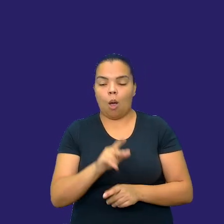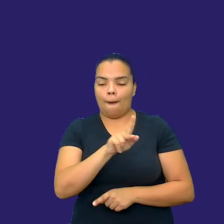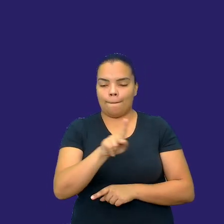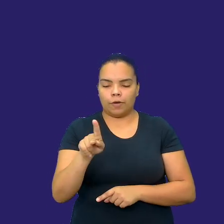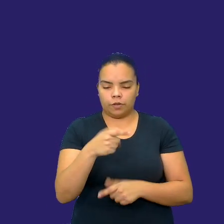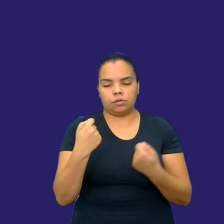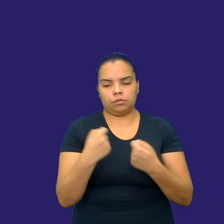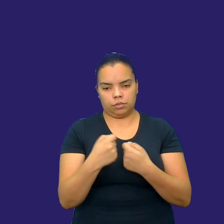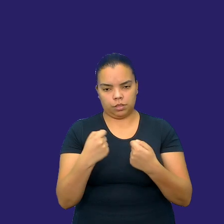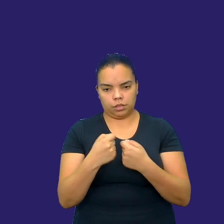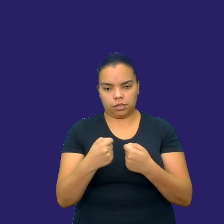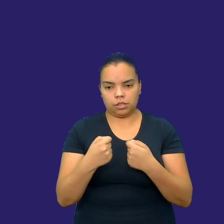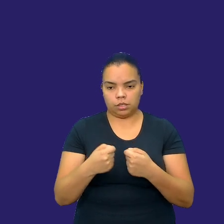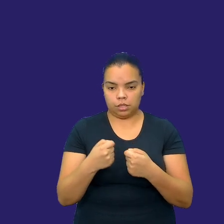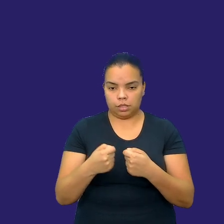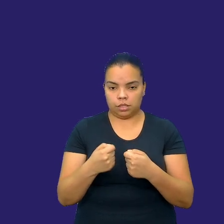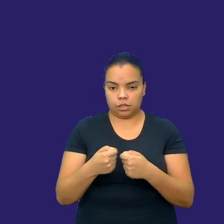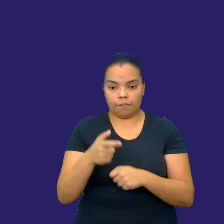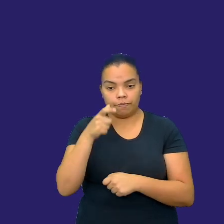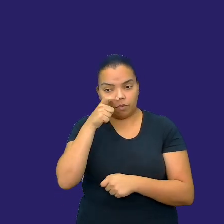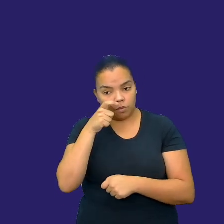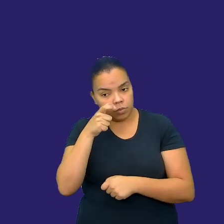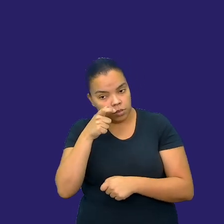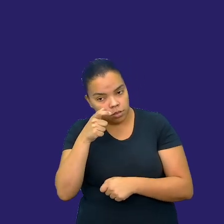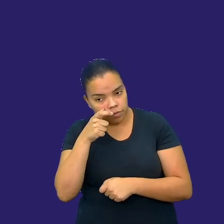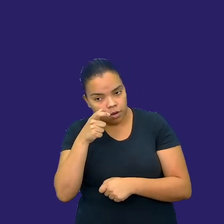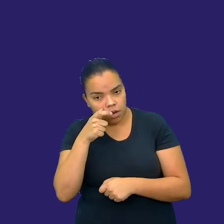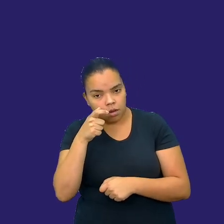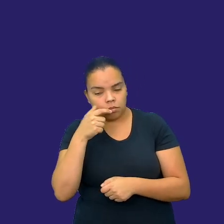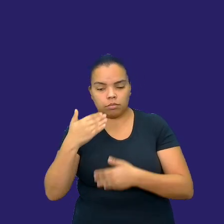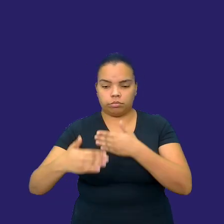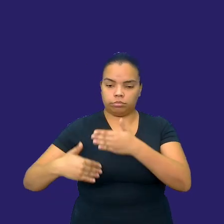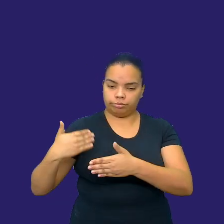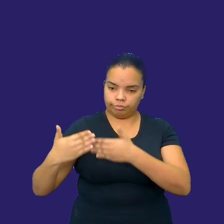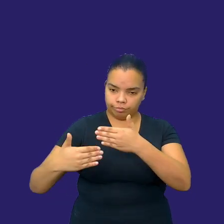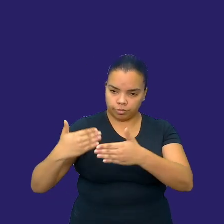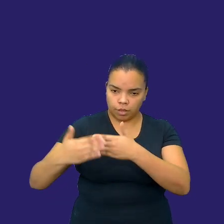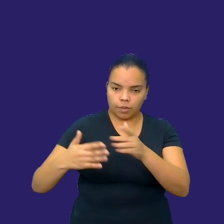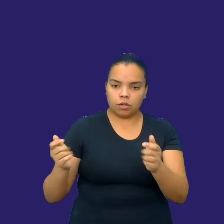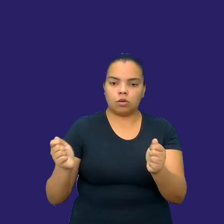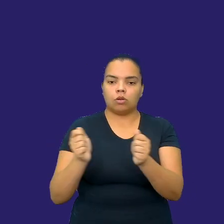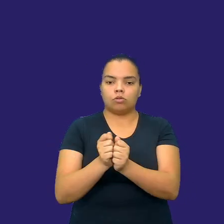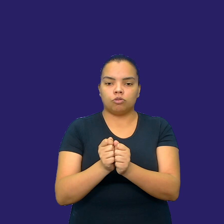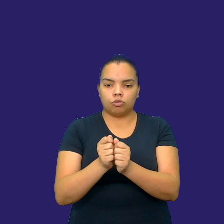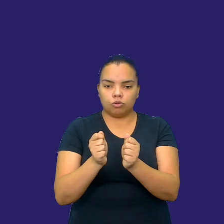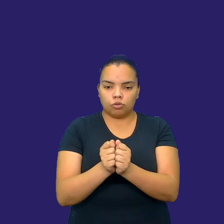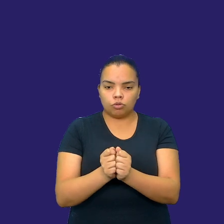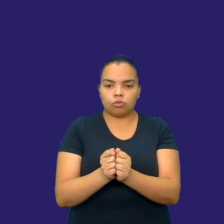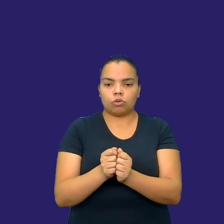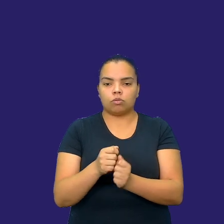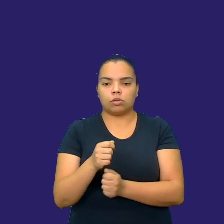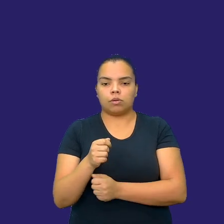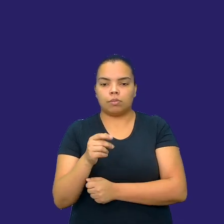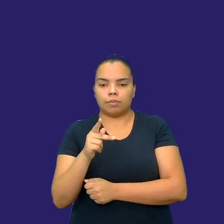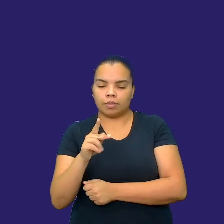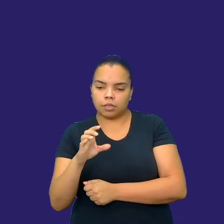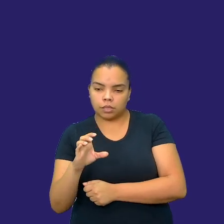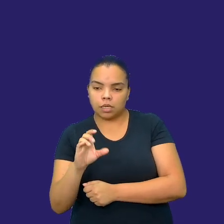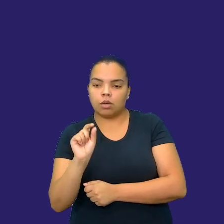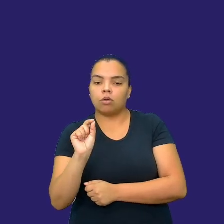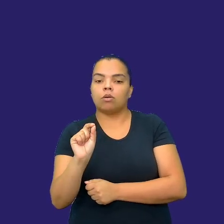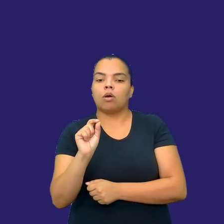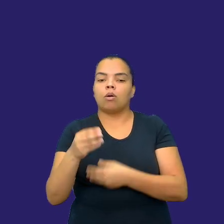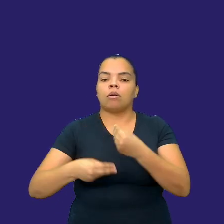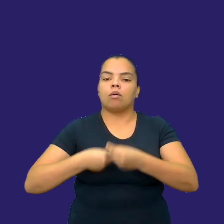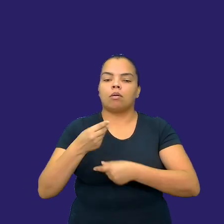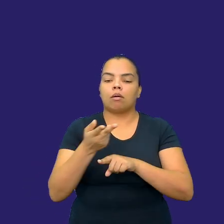precisa acompanhar a formação para construir junto com o seu PC, o que eu já disse, os instrumentos